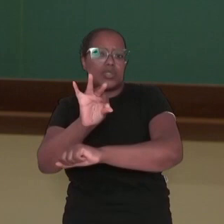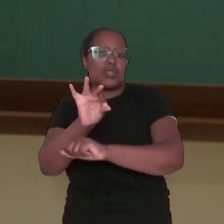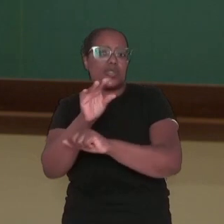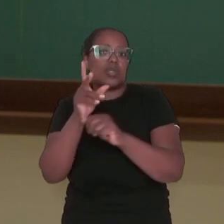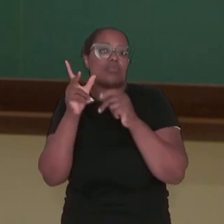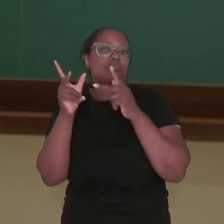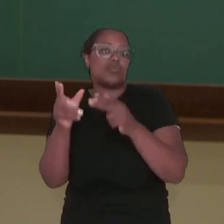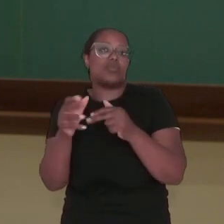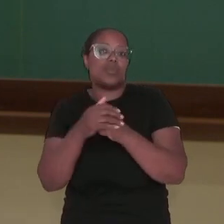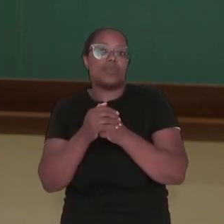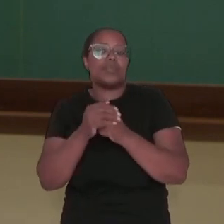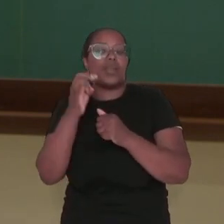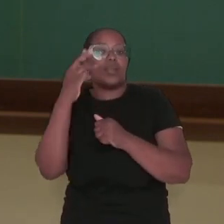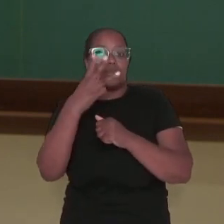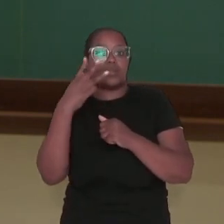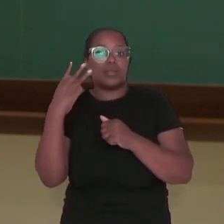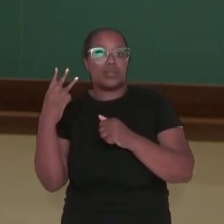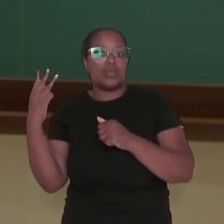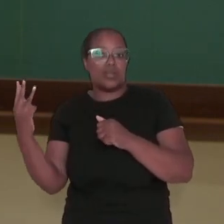valor de vezes,